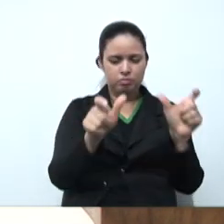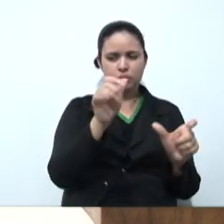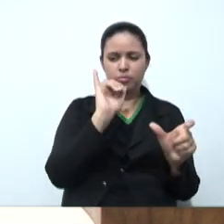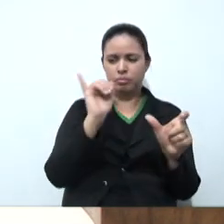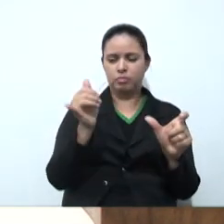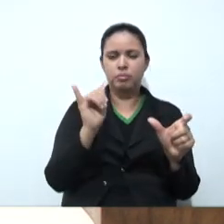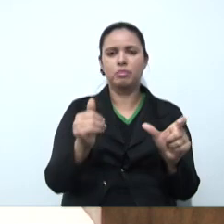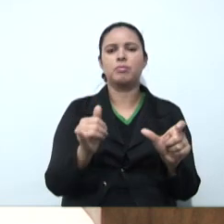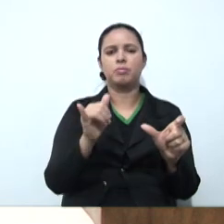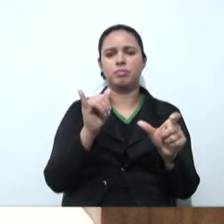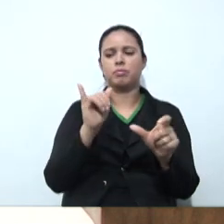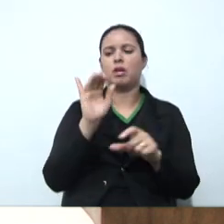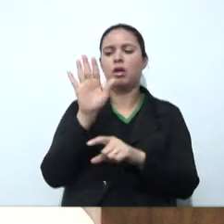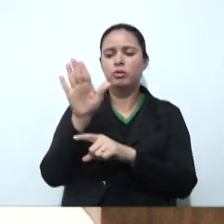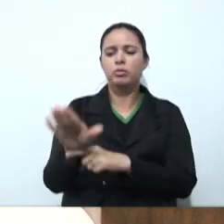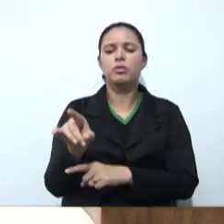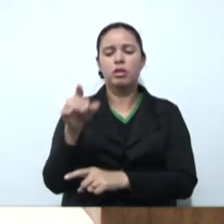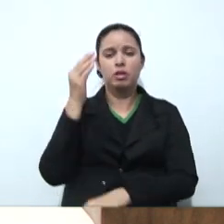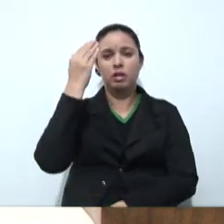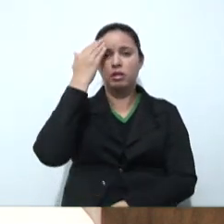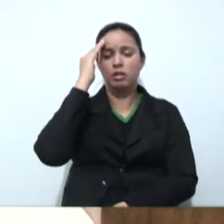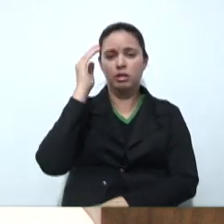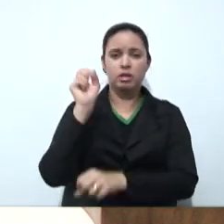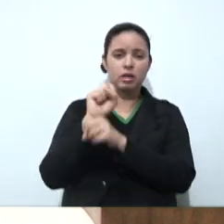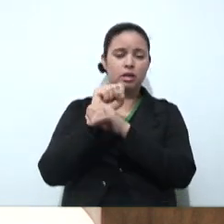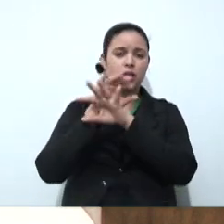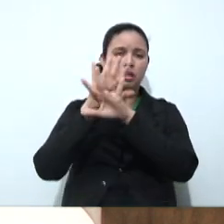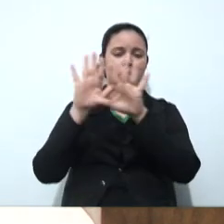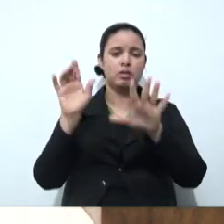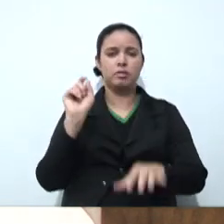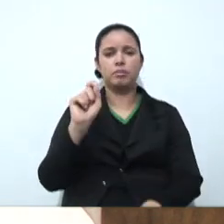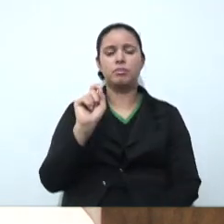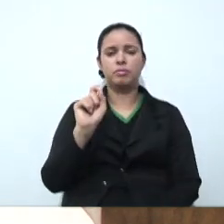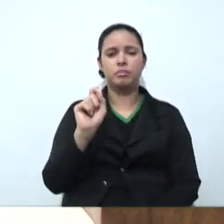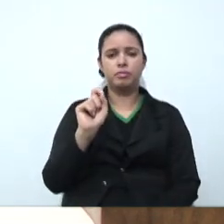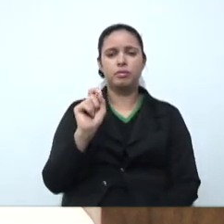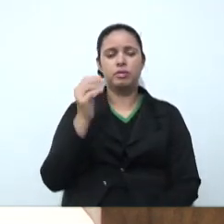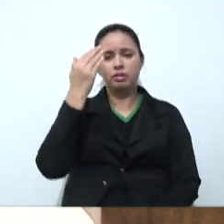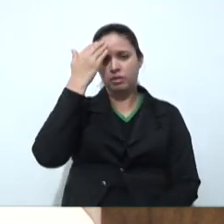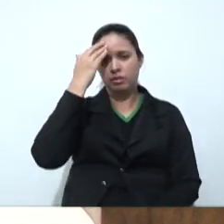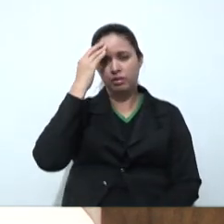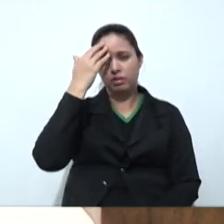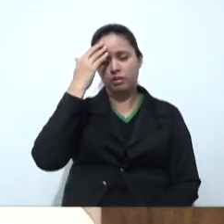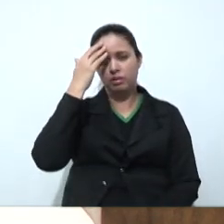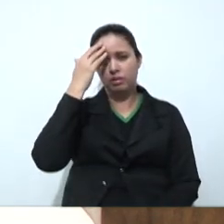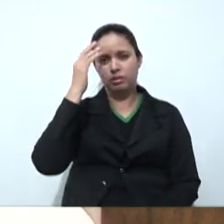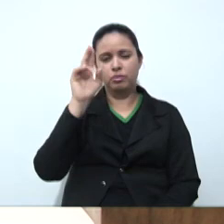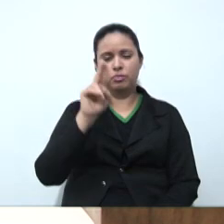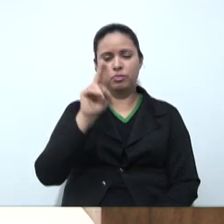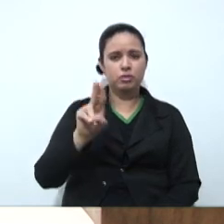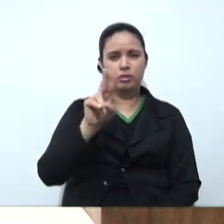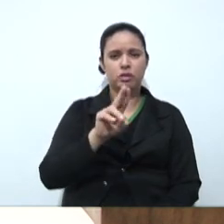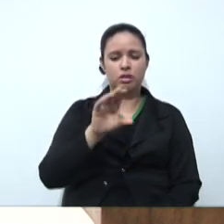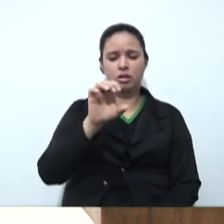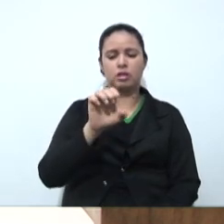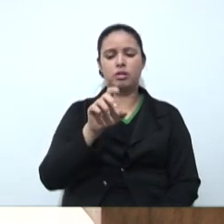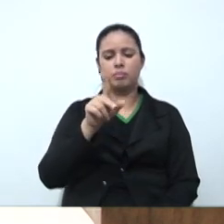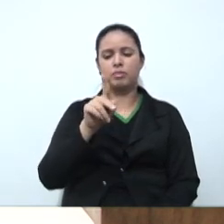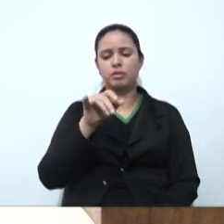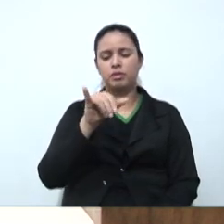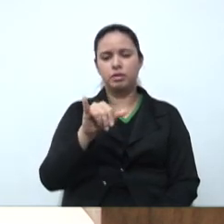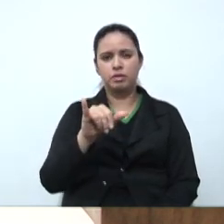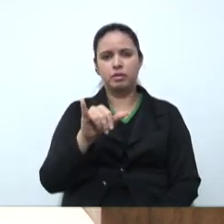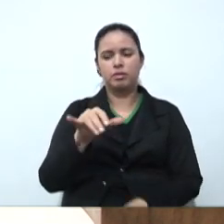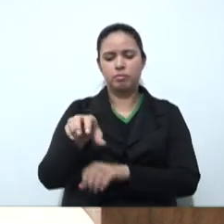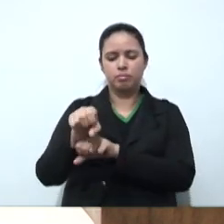muitas resistências no ambiente de trabalho a compreender que usar um EPI,